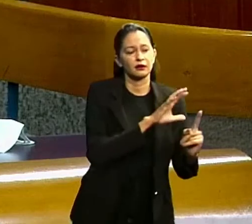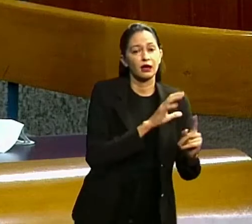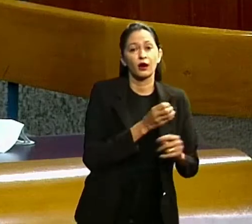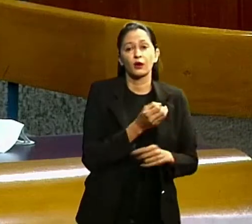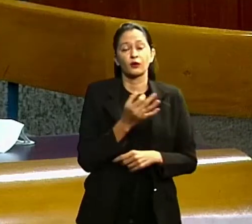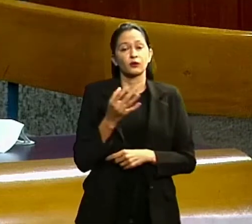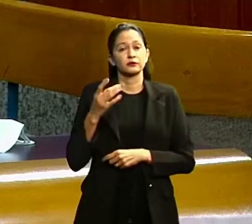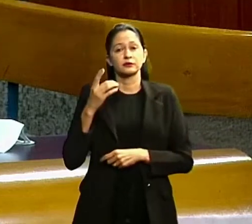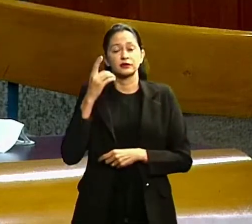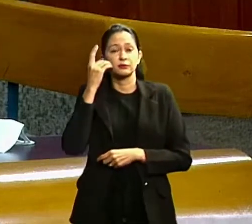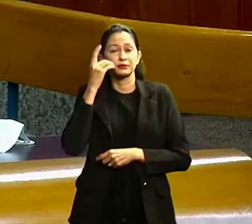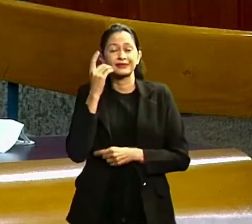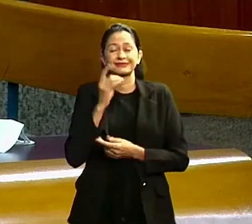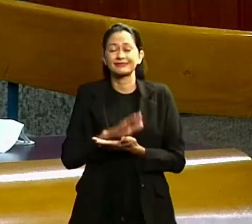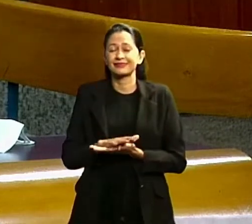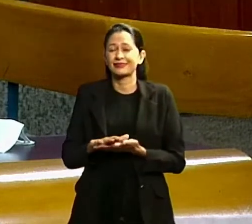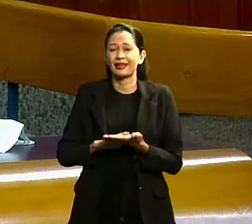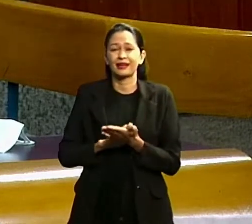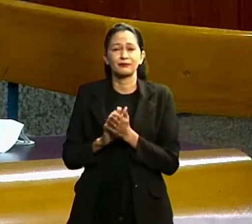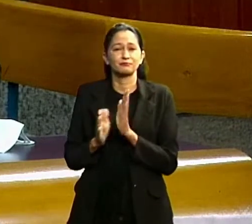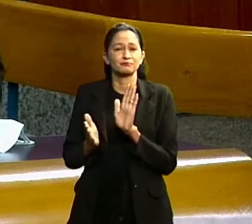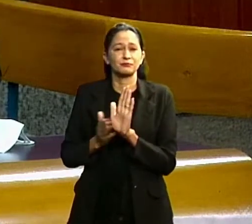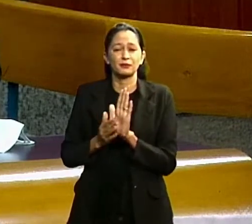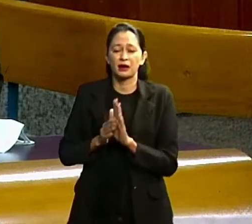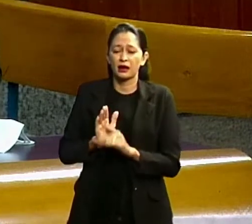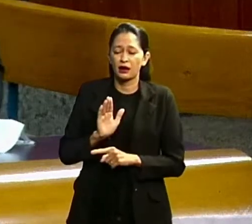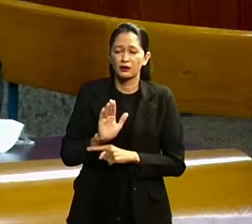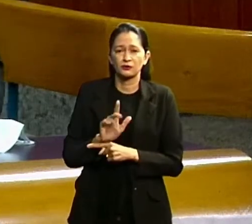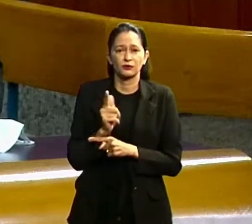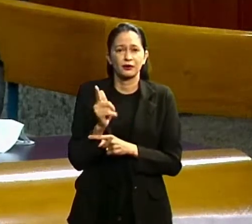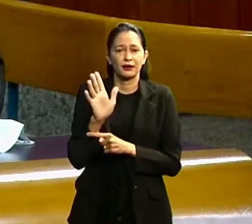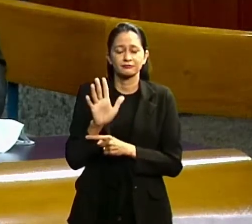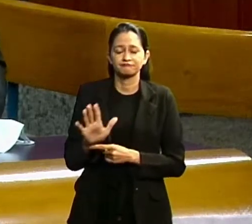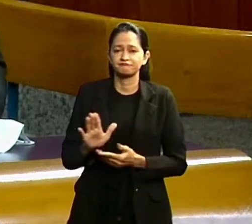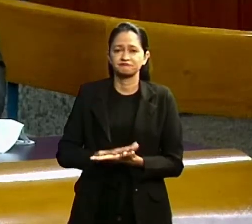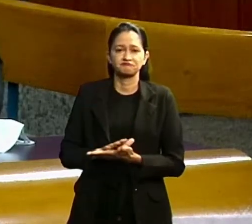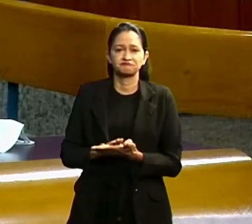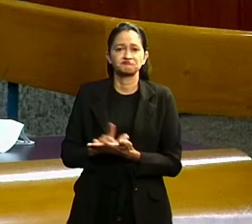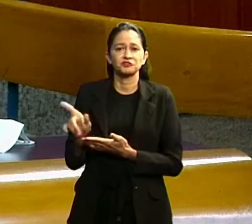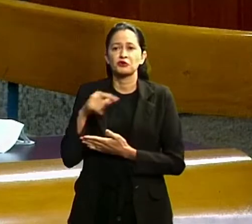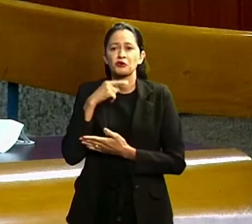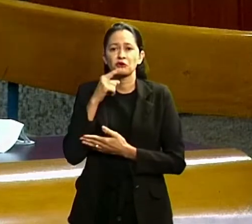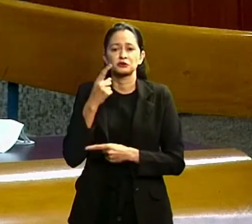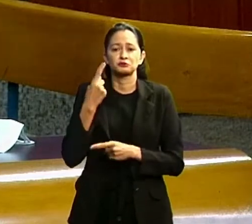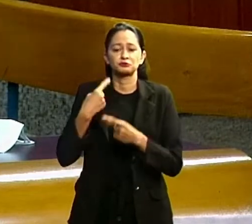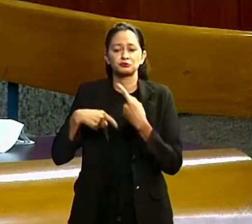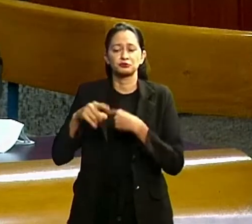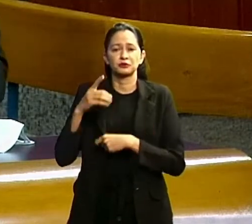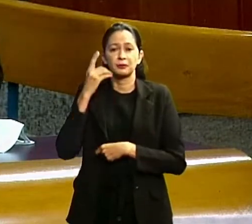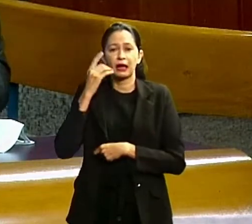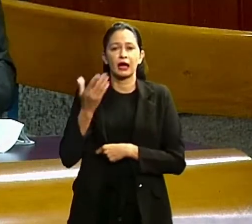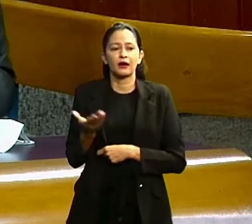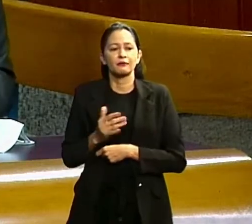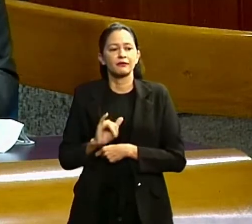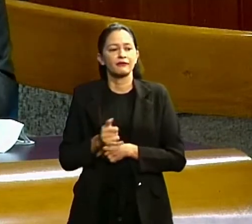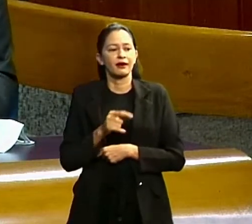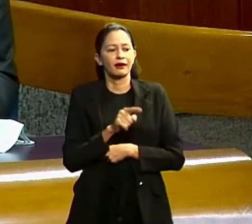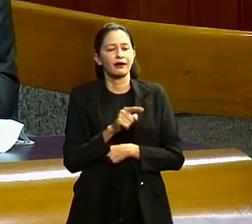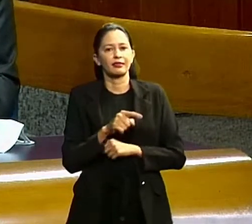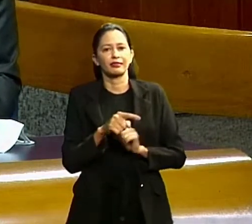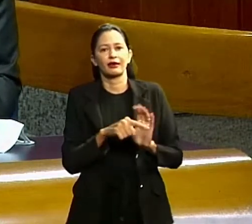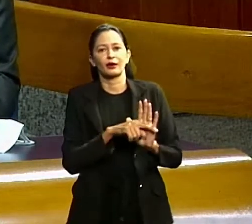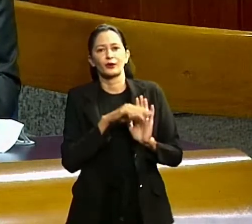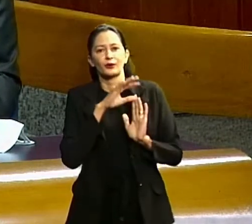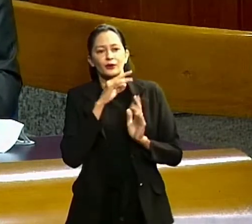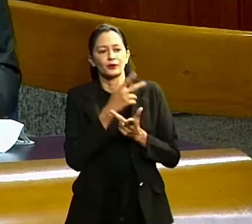que nunca trouxe nada para o estado de Goiás, que não dá conta de ser deputado e agora aproveita essa fase